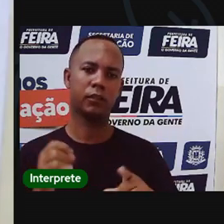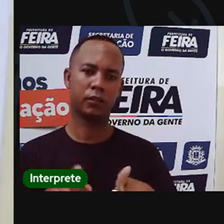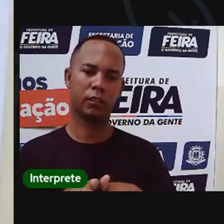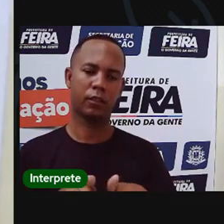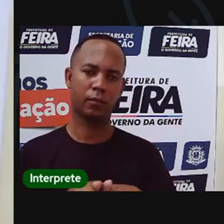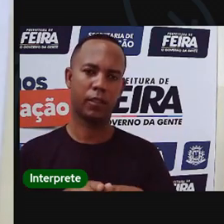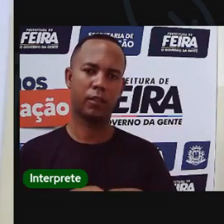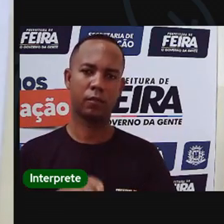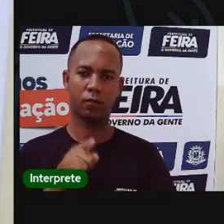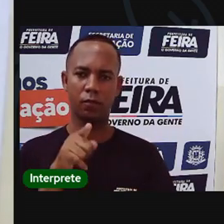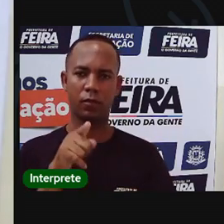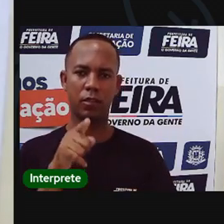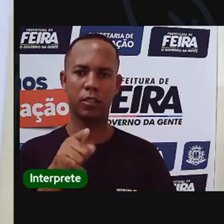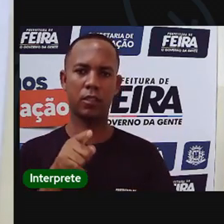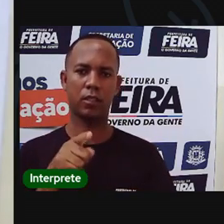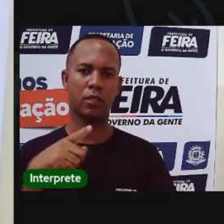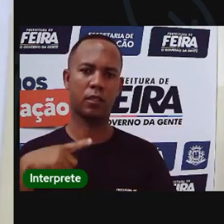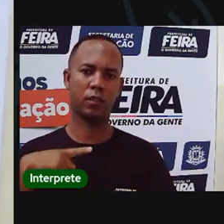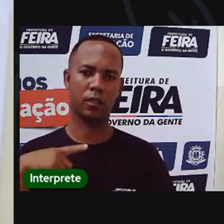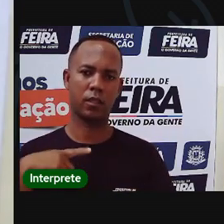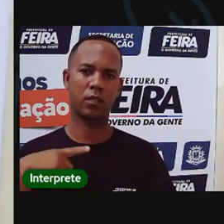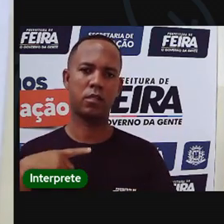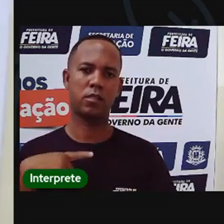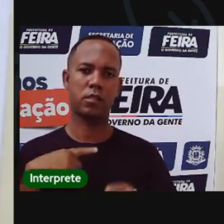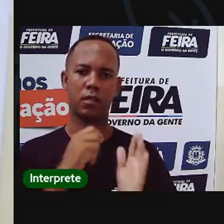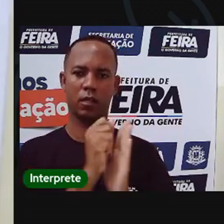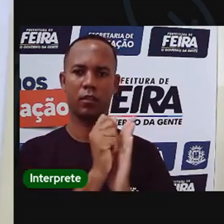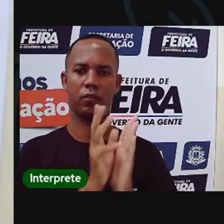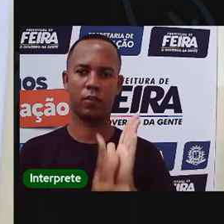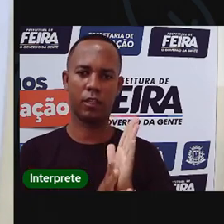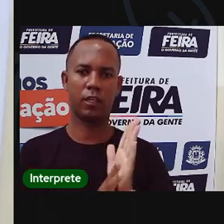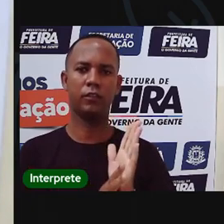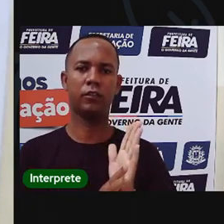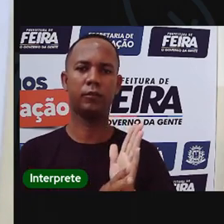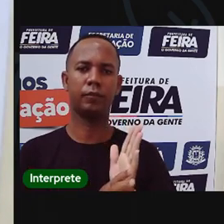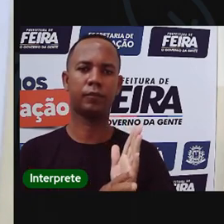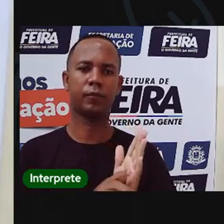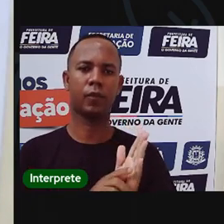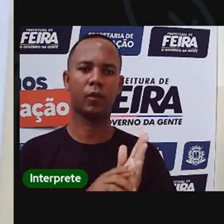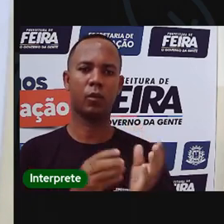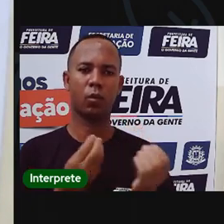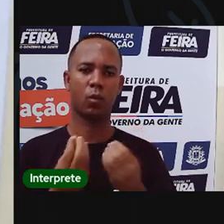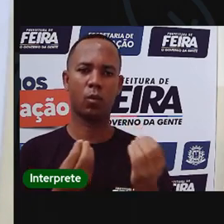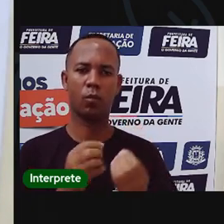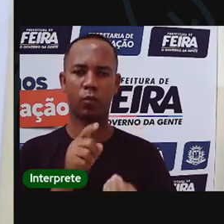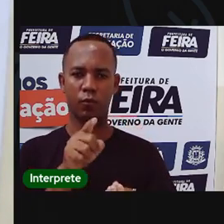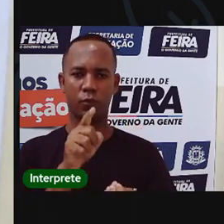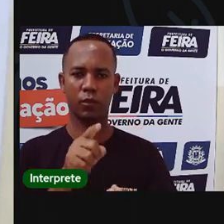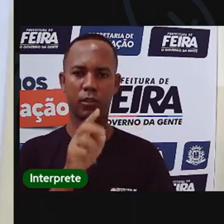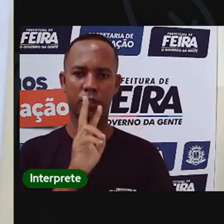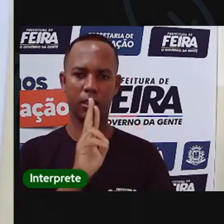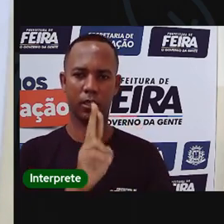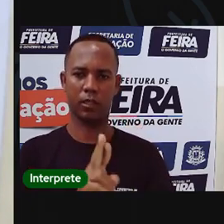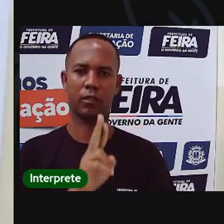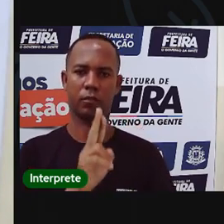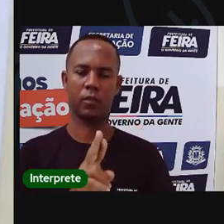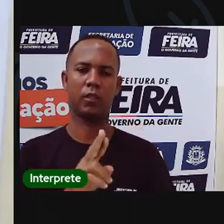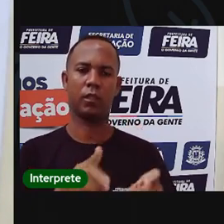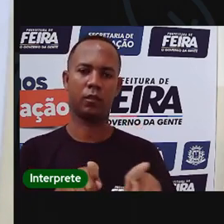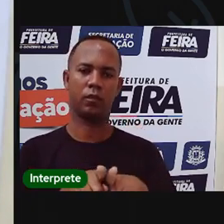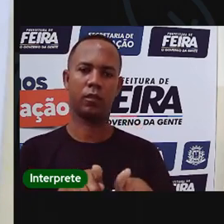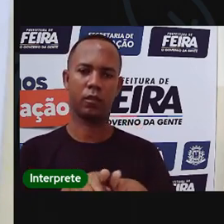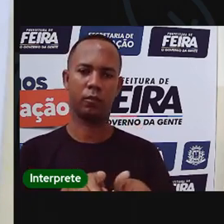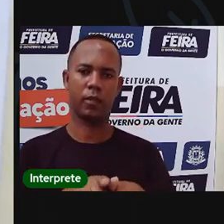vocês receberam essa atividade interdisciplinar, certo? Então, vocês vão estar respondendo. Lá tem, ó, um